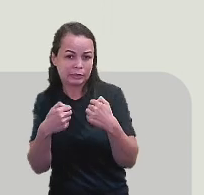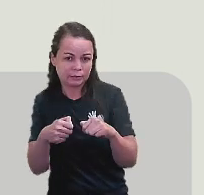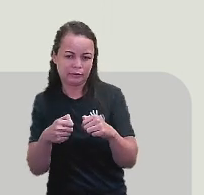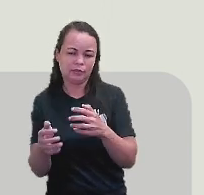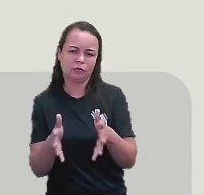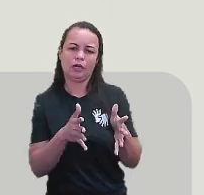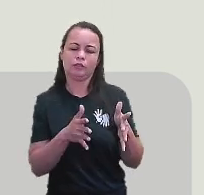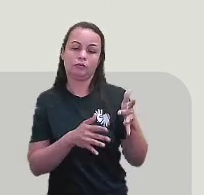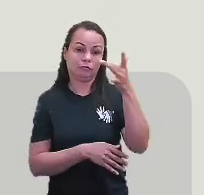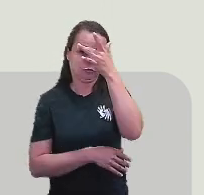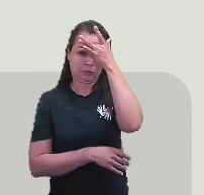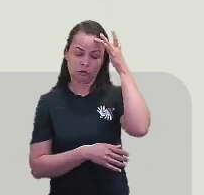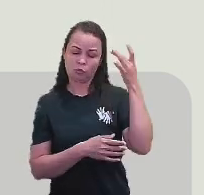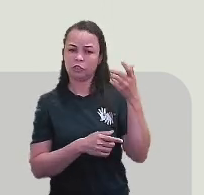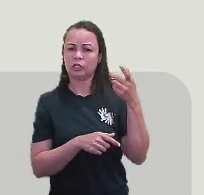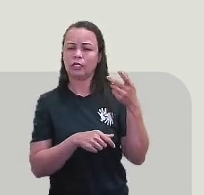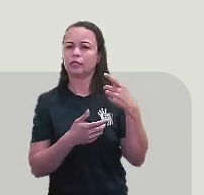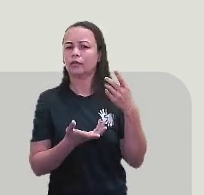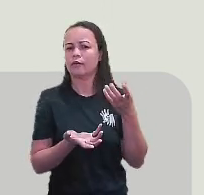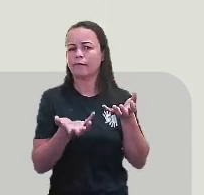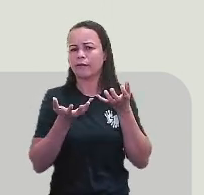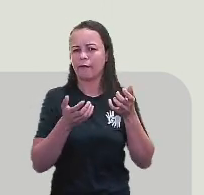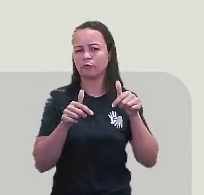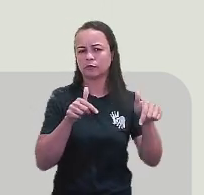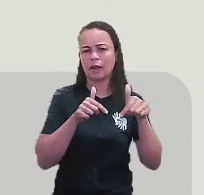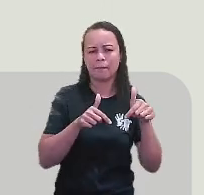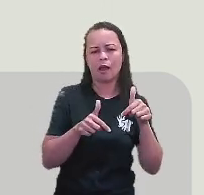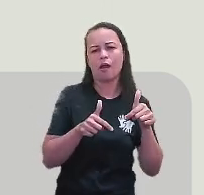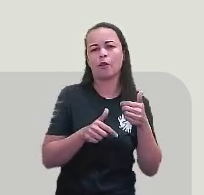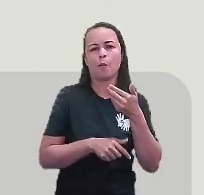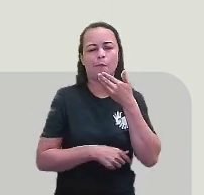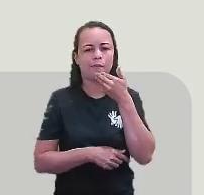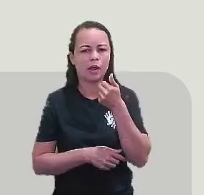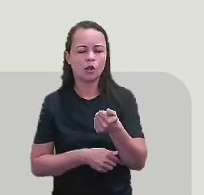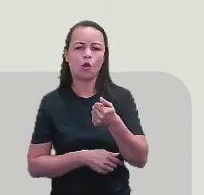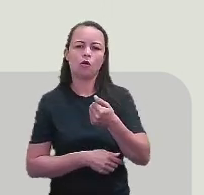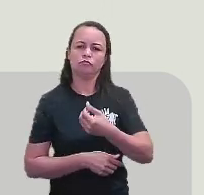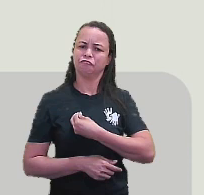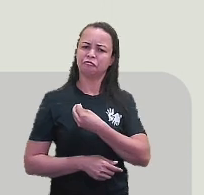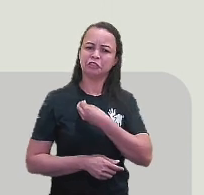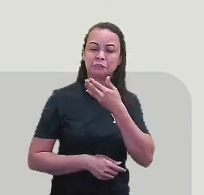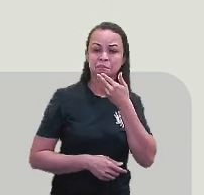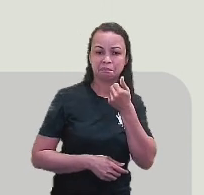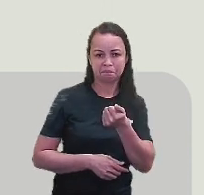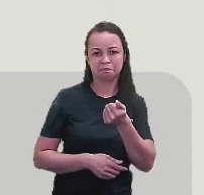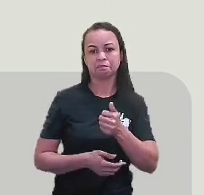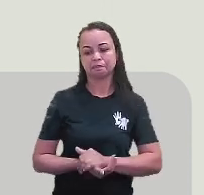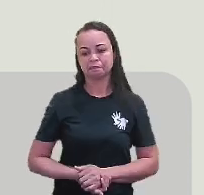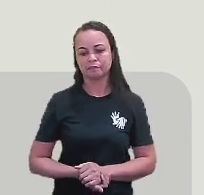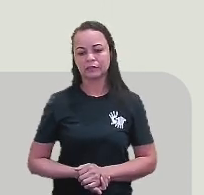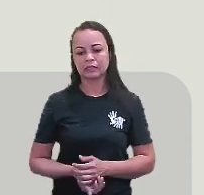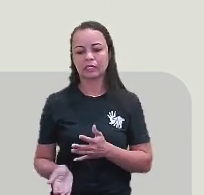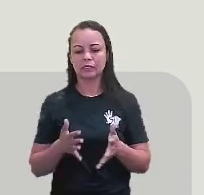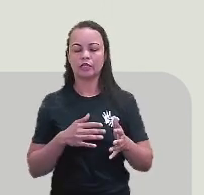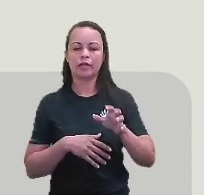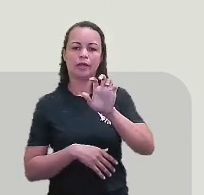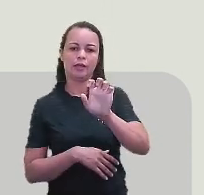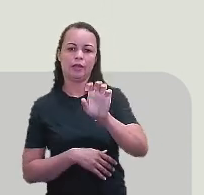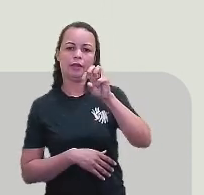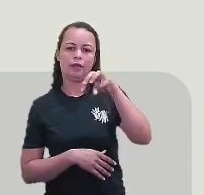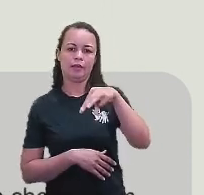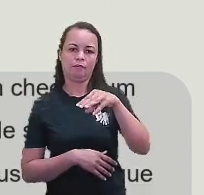Geralmente quem está buscando oportunidades de emprego melhores, oportunidade de vida melhor. E já é